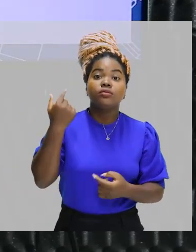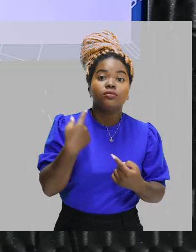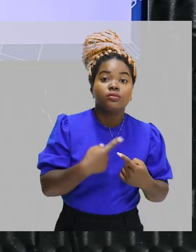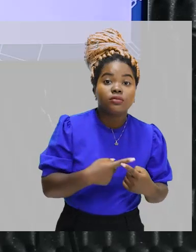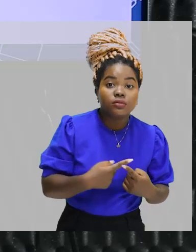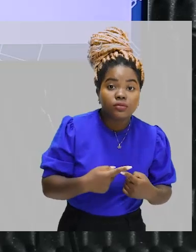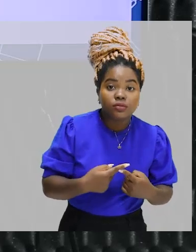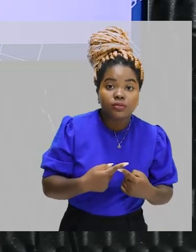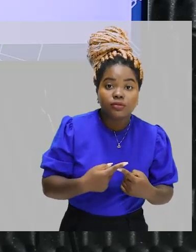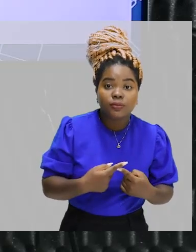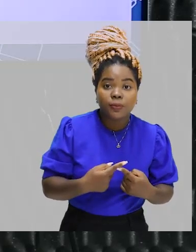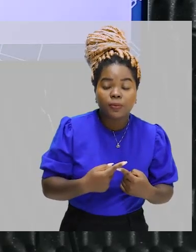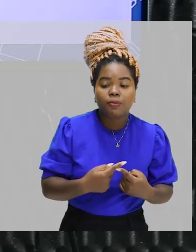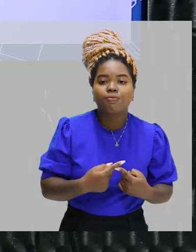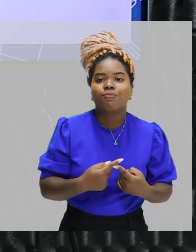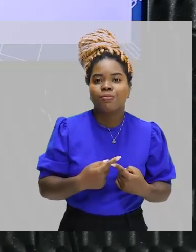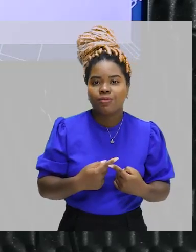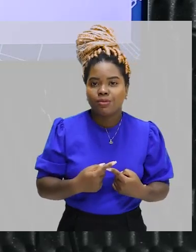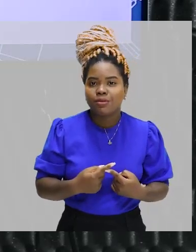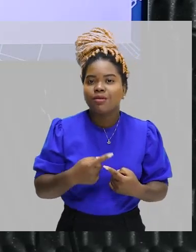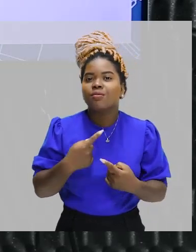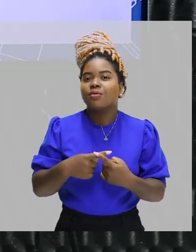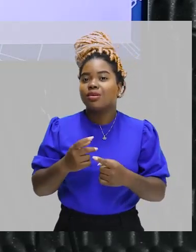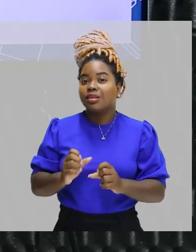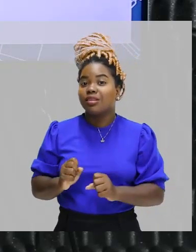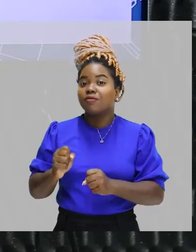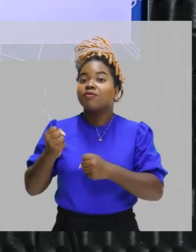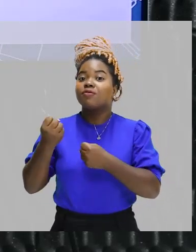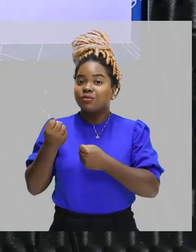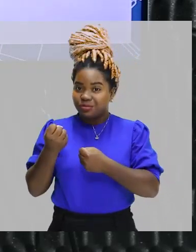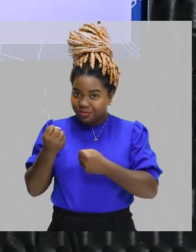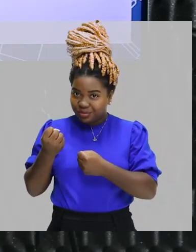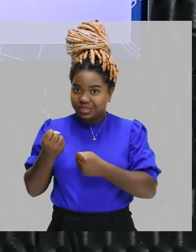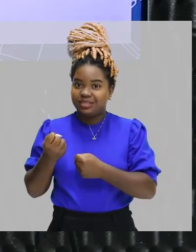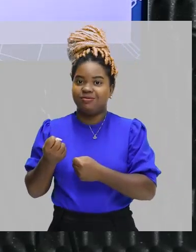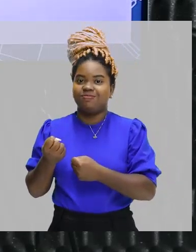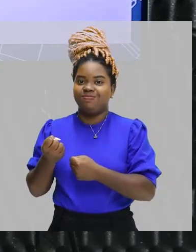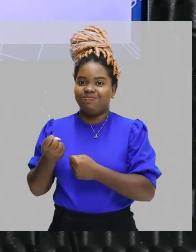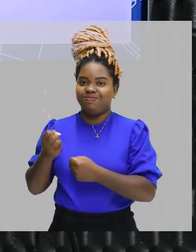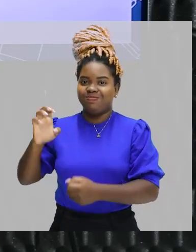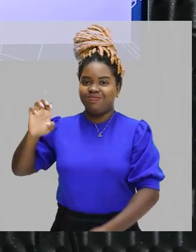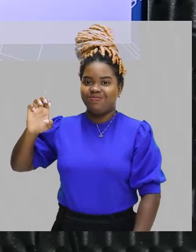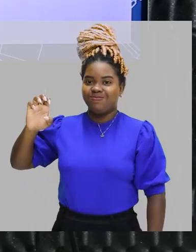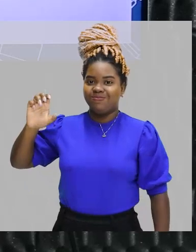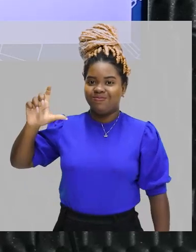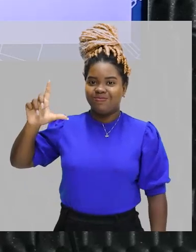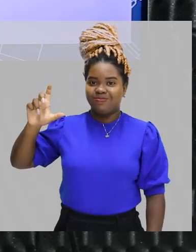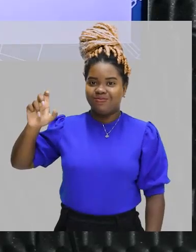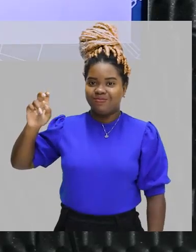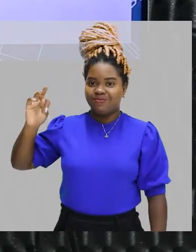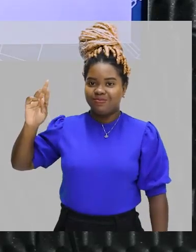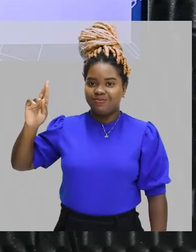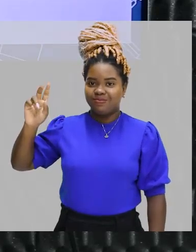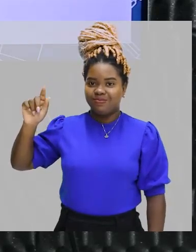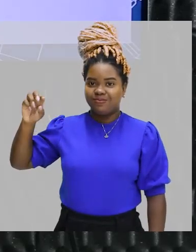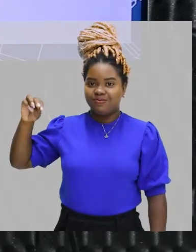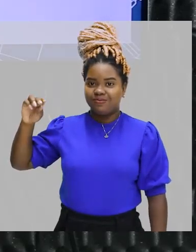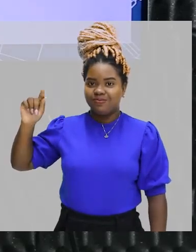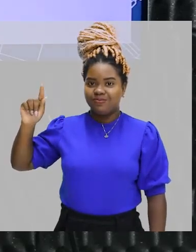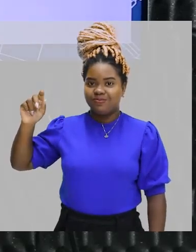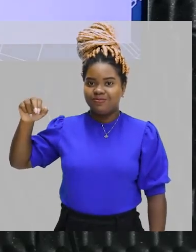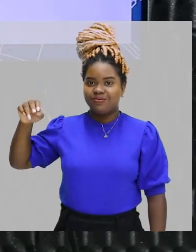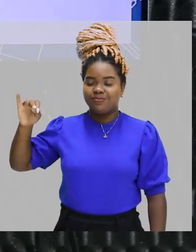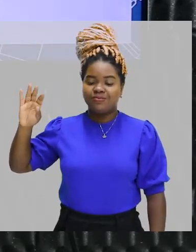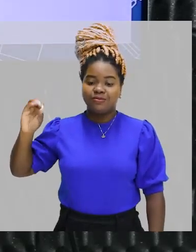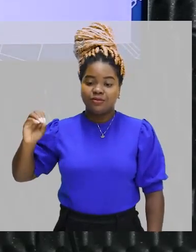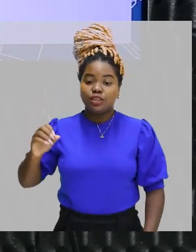graças a forças eletromagnéticas, tá certo? Então, o fóton ele vai ser